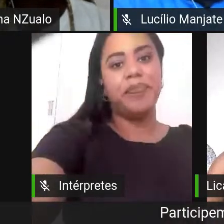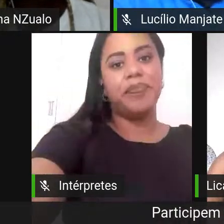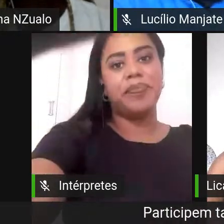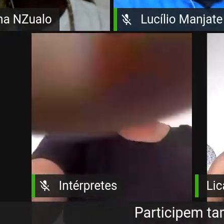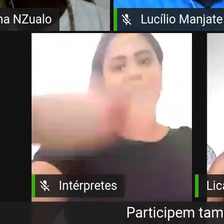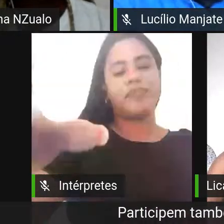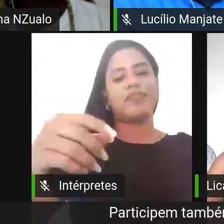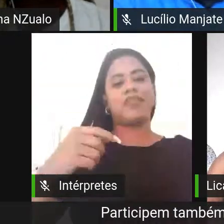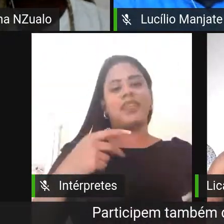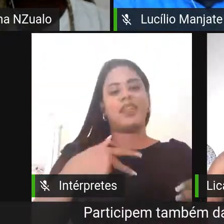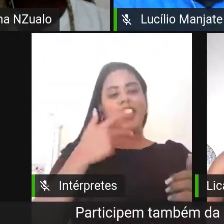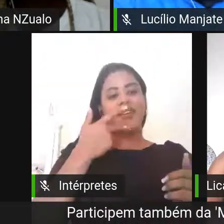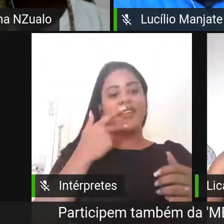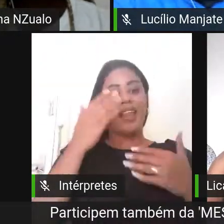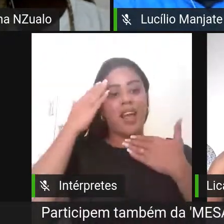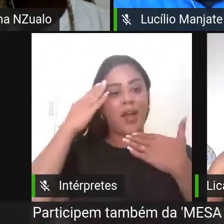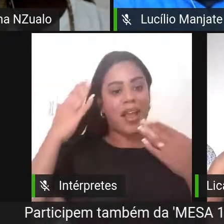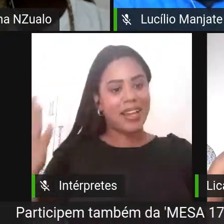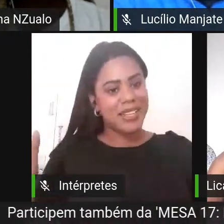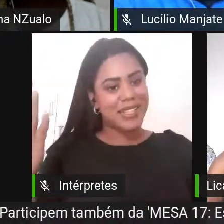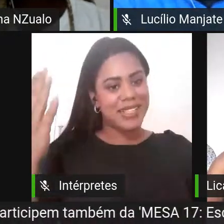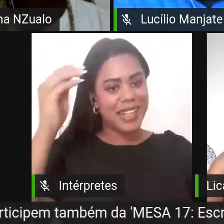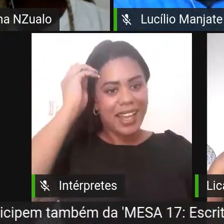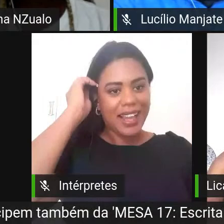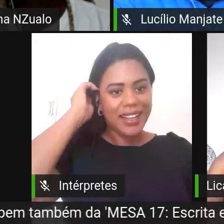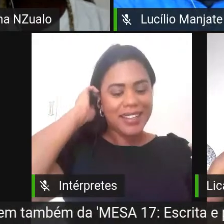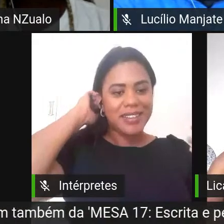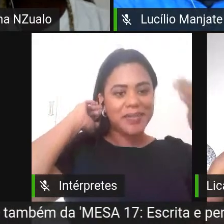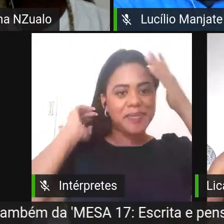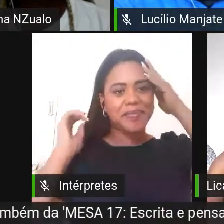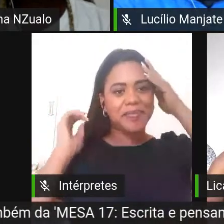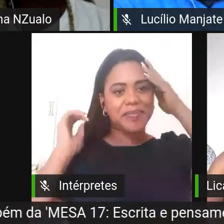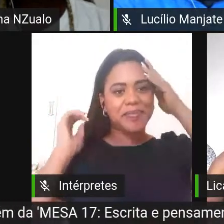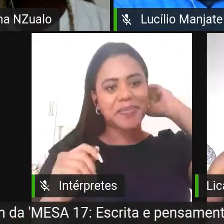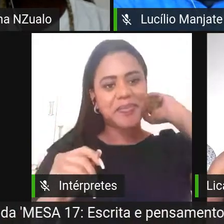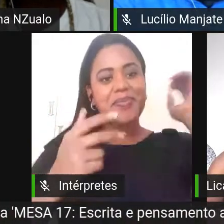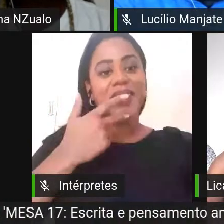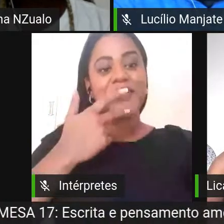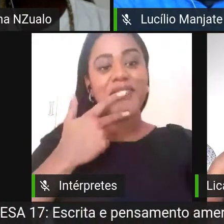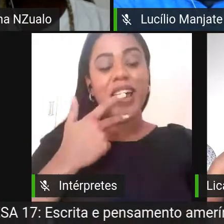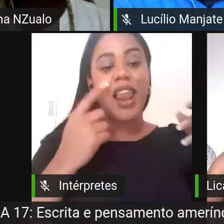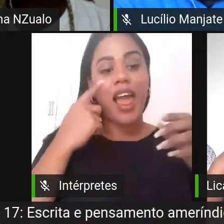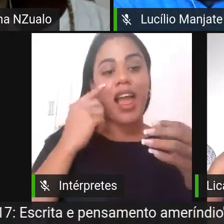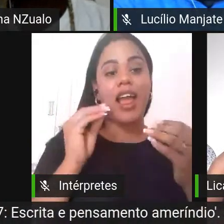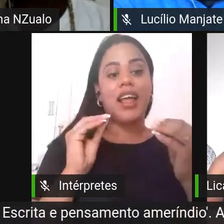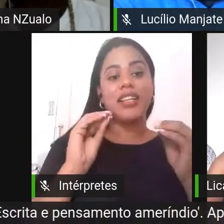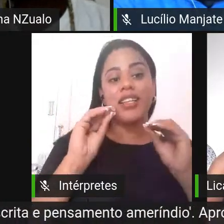um ou outro? Não é possível um escritor não ter pergunta, meu Deus.